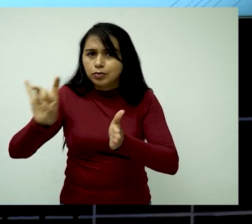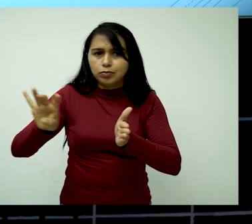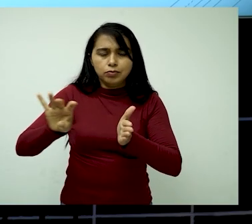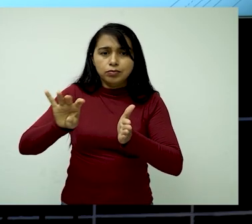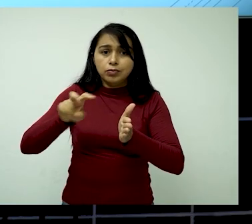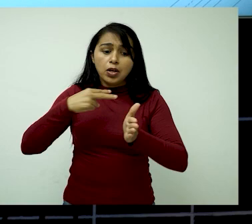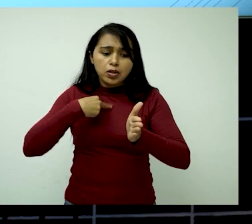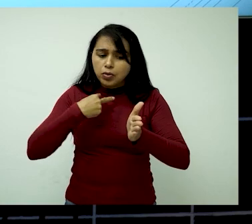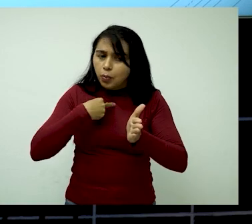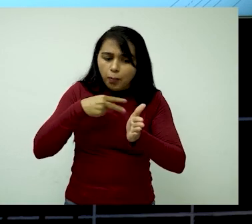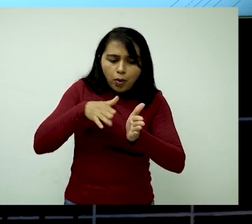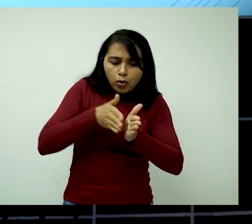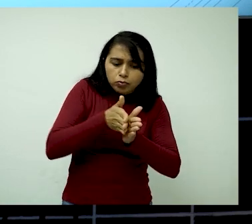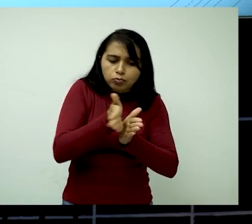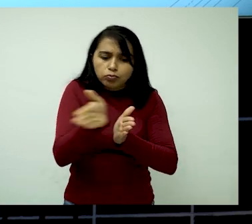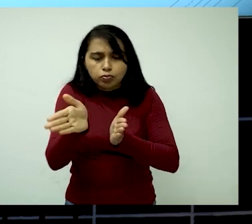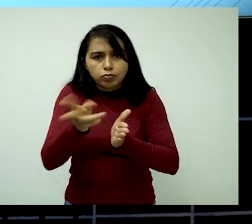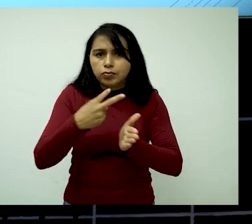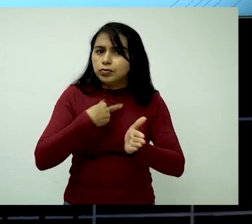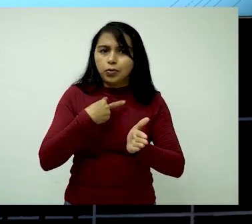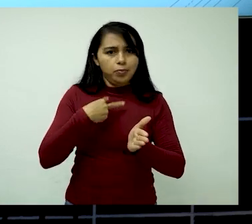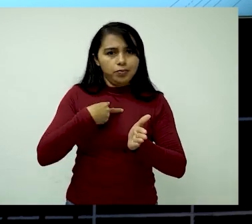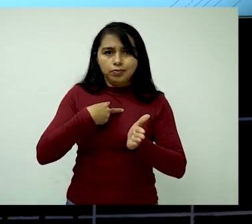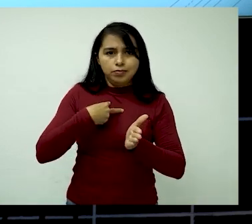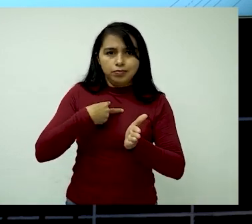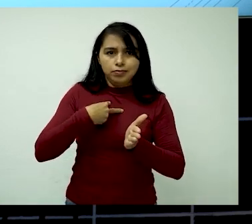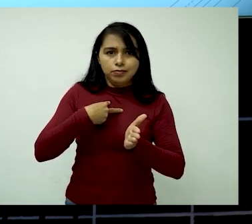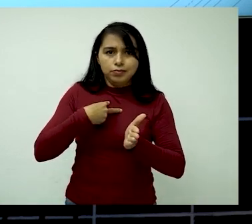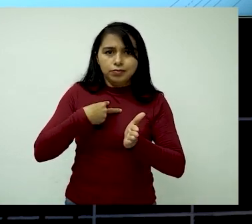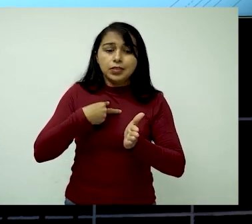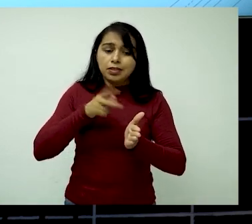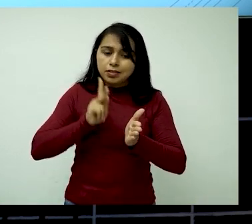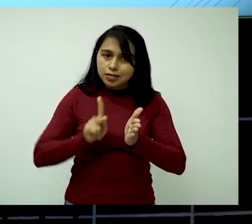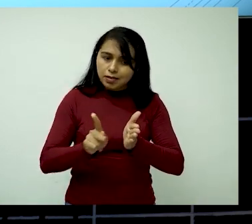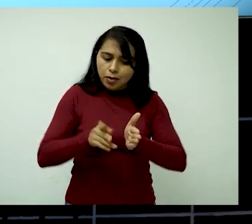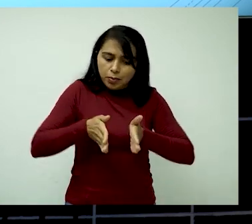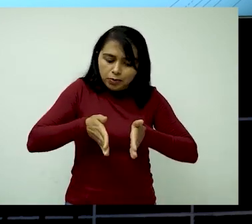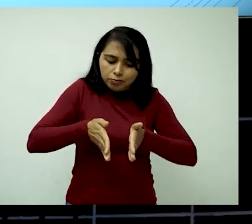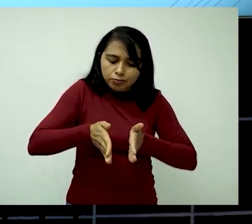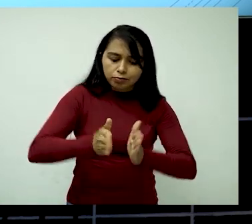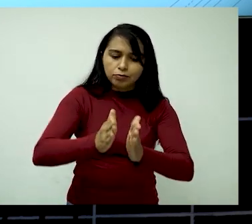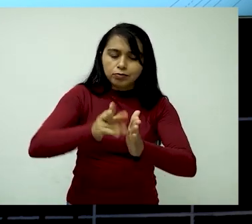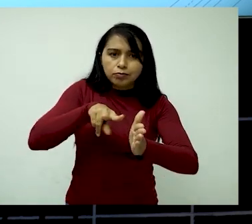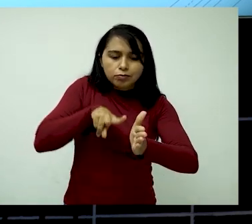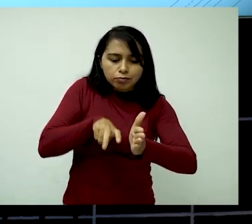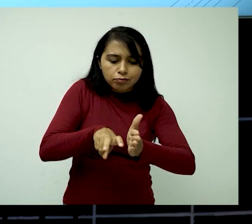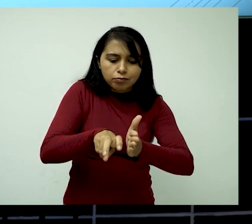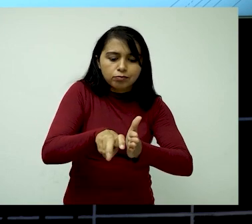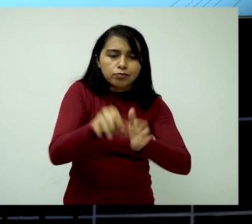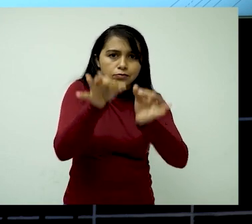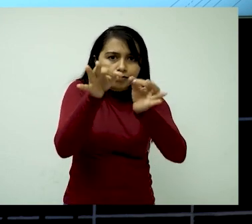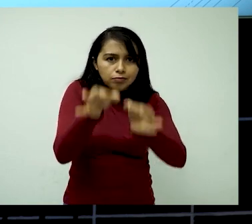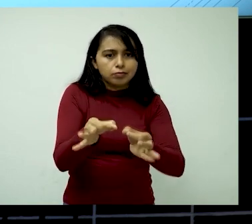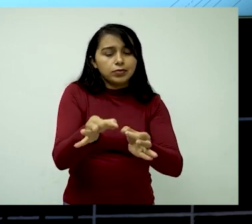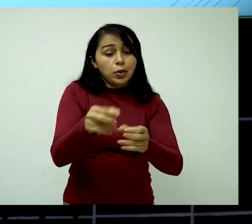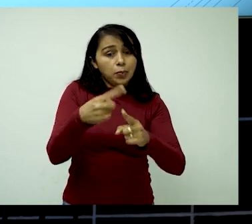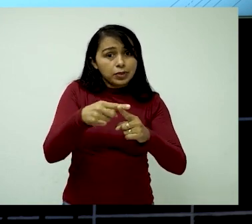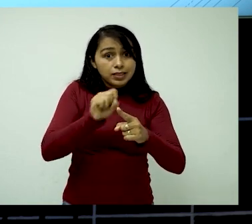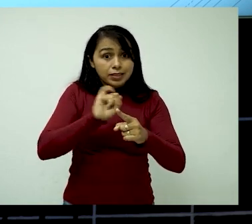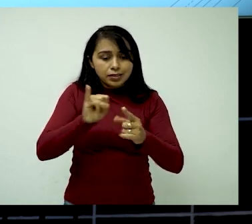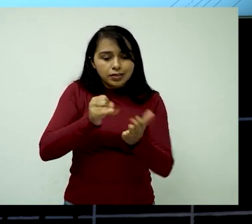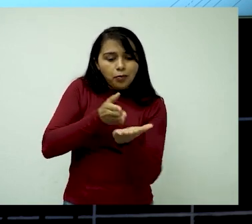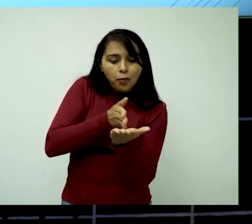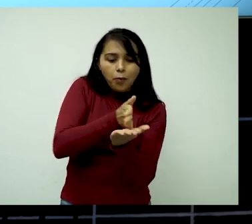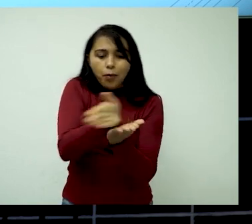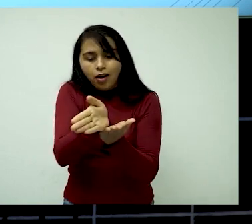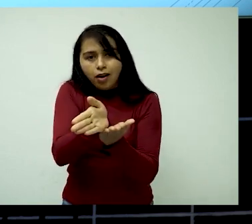os nossos atletas eles não podem sair de sua determinada raia. Se eles saírem dessa determinada raia, a sua